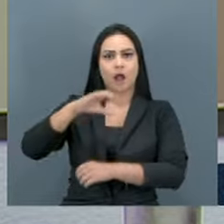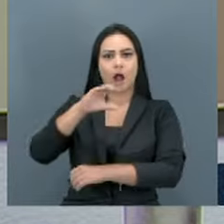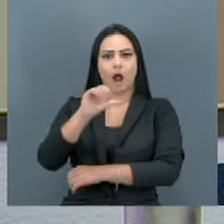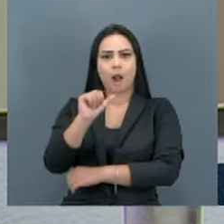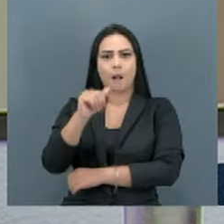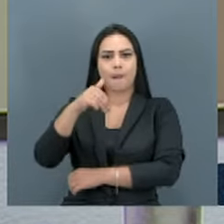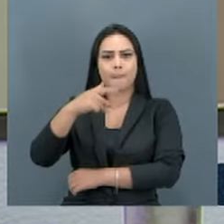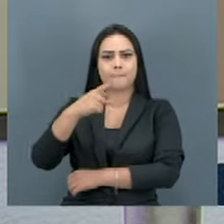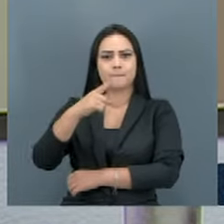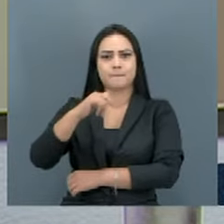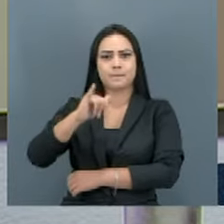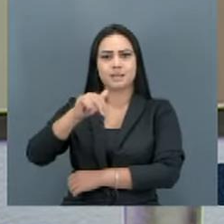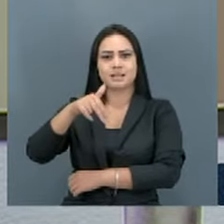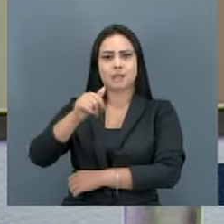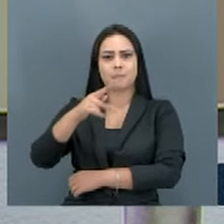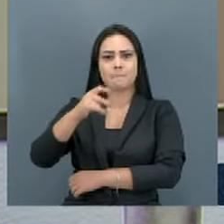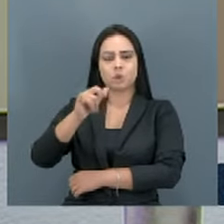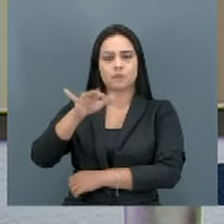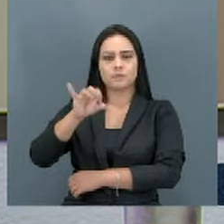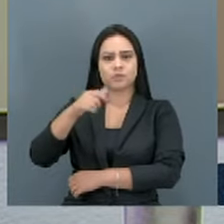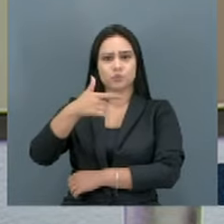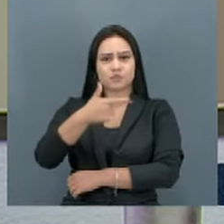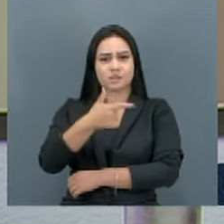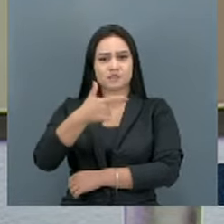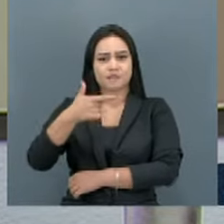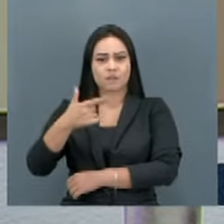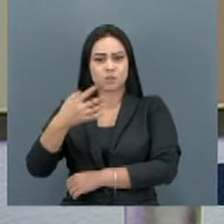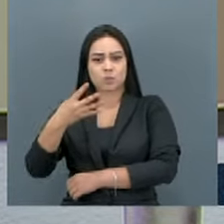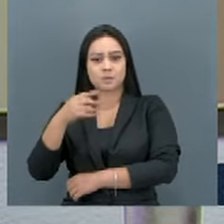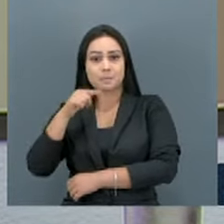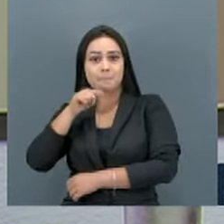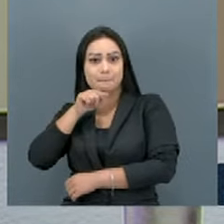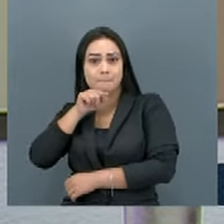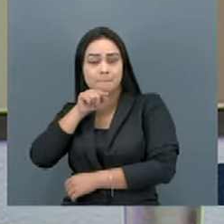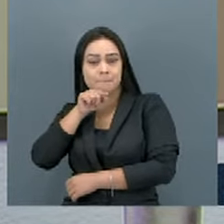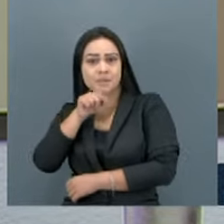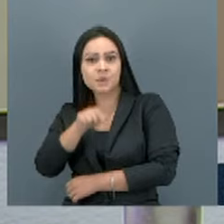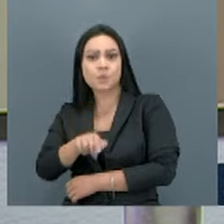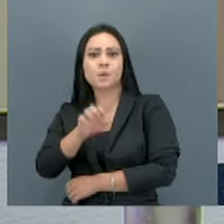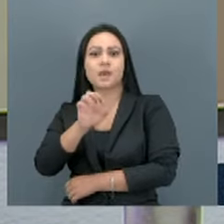Campinápolis, são 224 mil hectares,